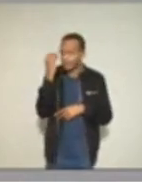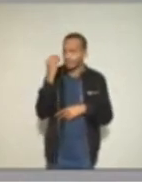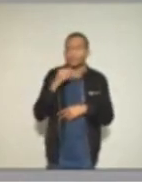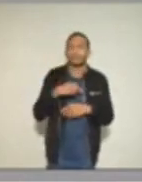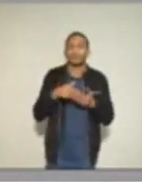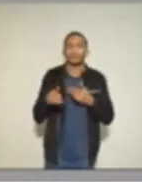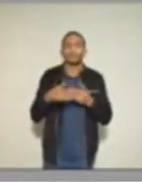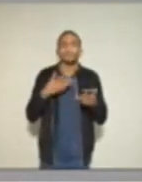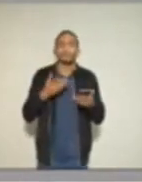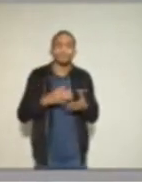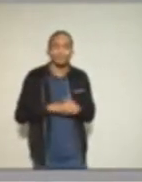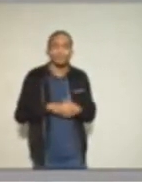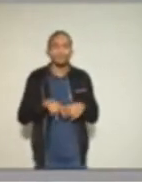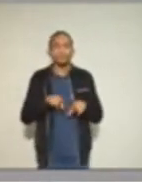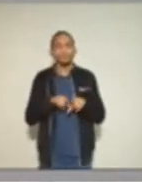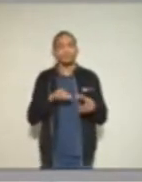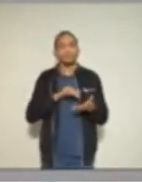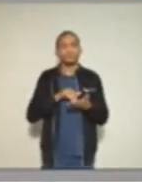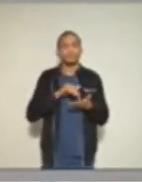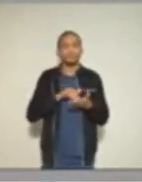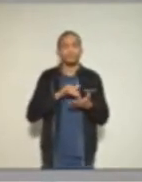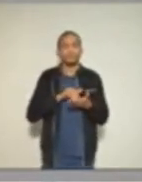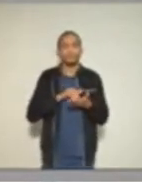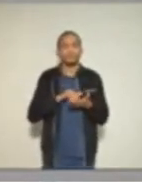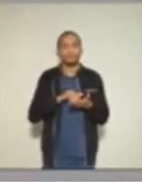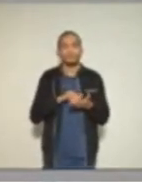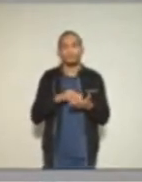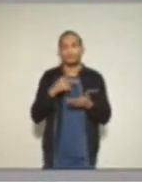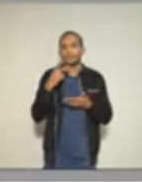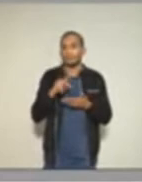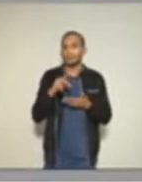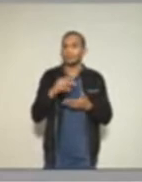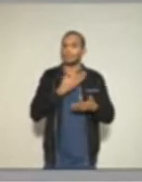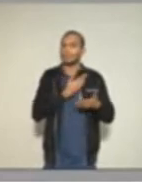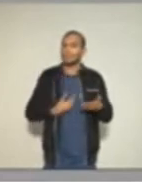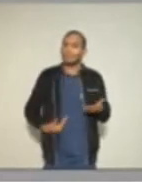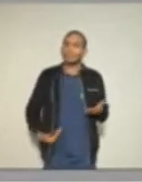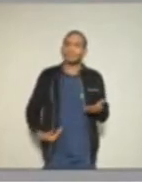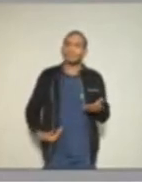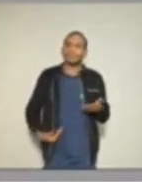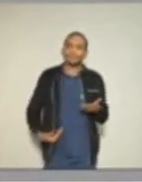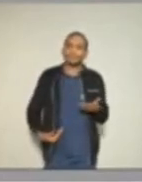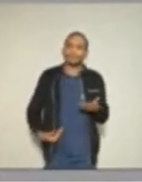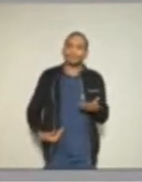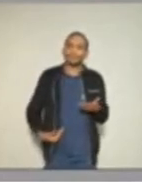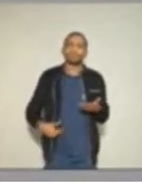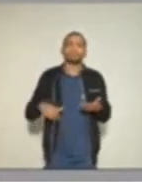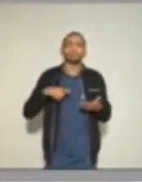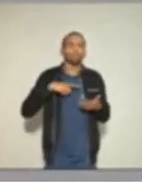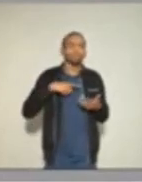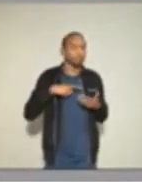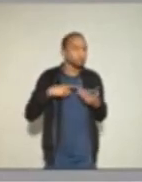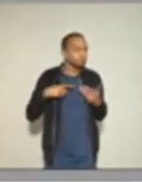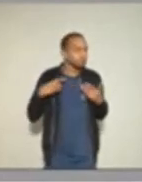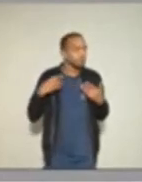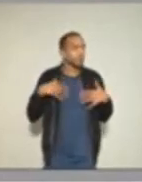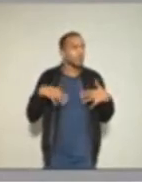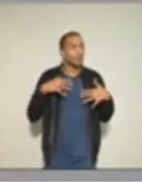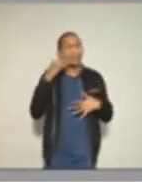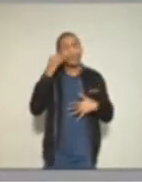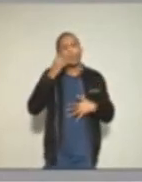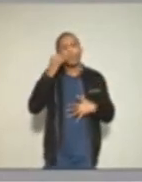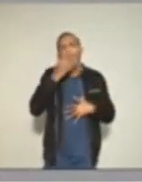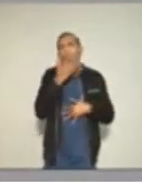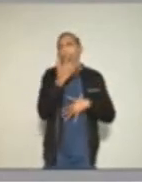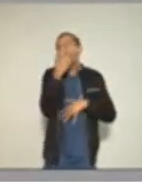Também os secretários Rubens Rizek, secretário de governo, que também tem uma vasta experiência na área de meio ambiente,